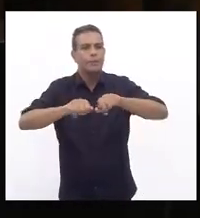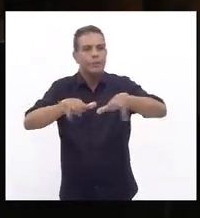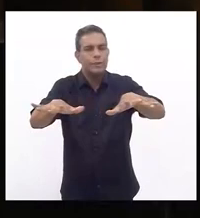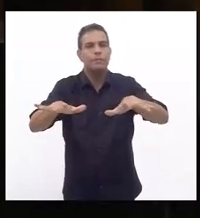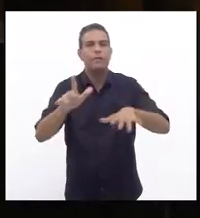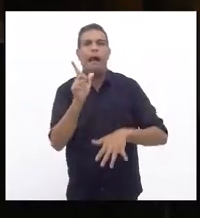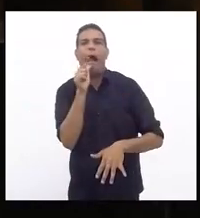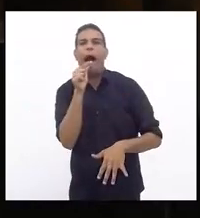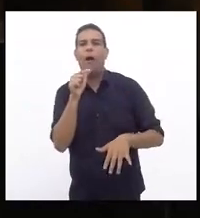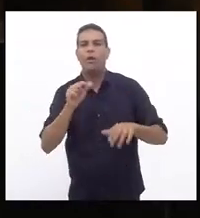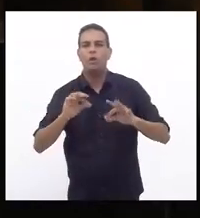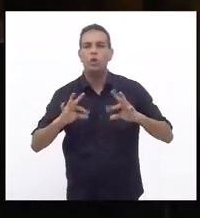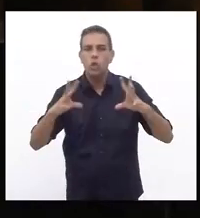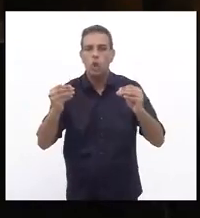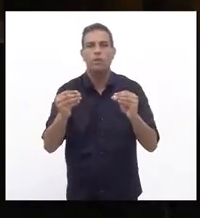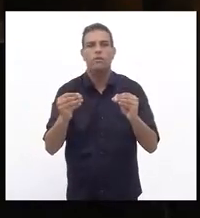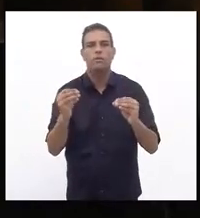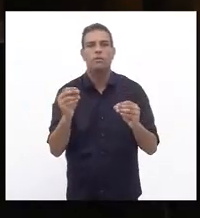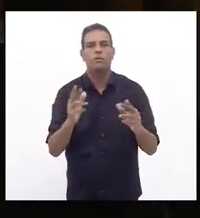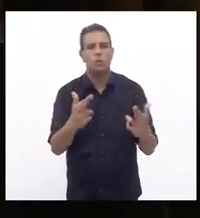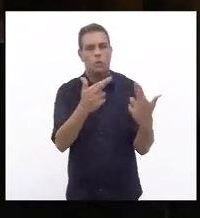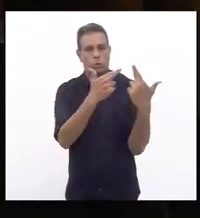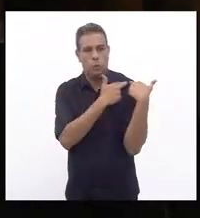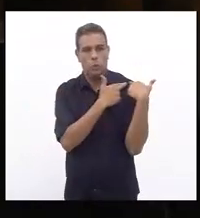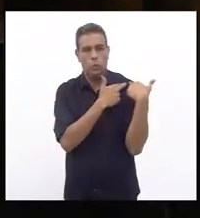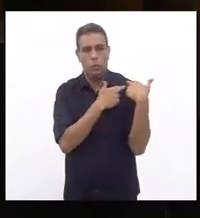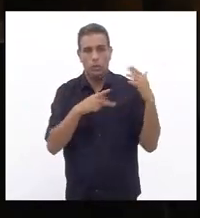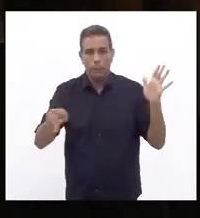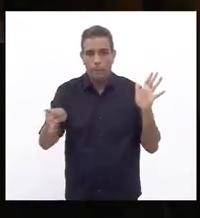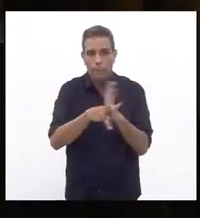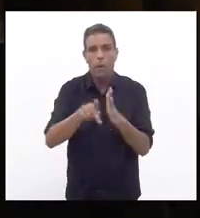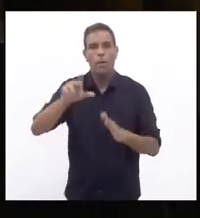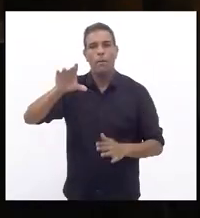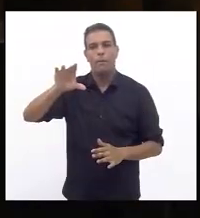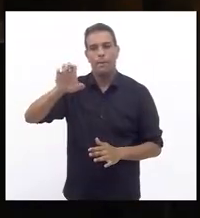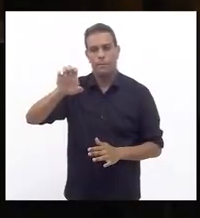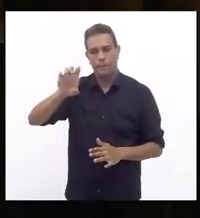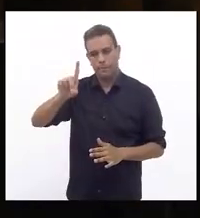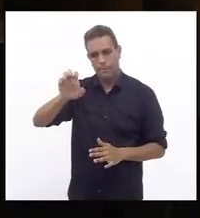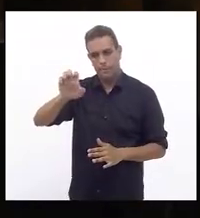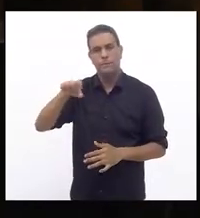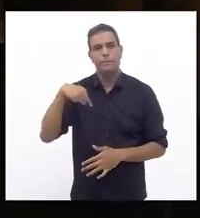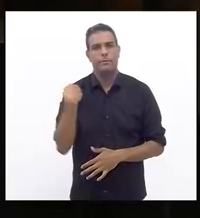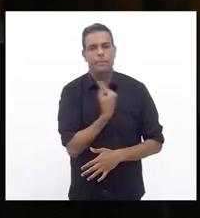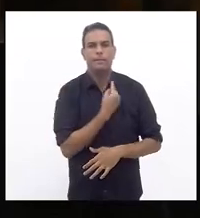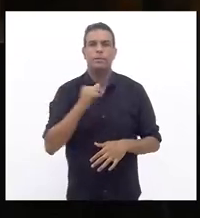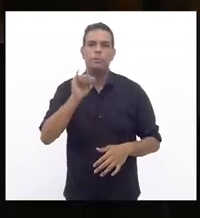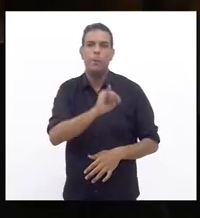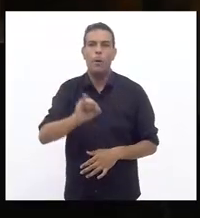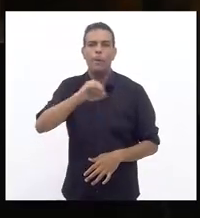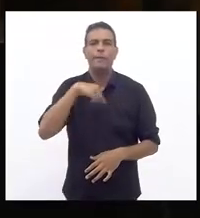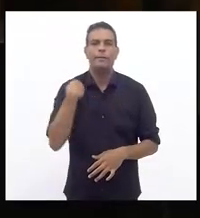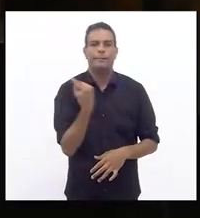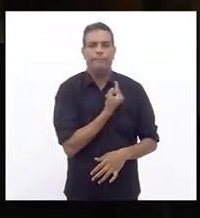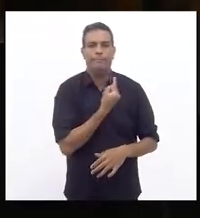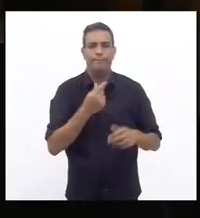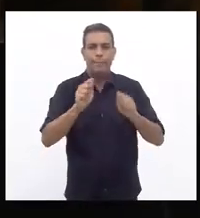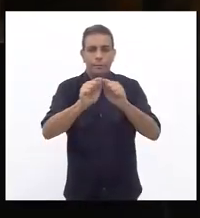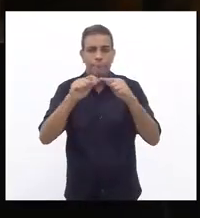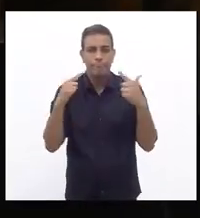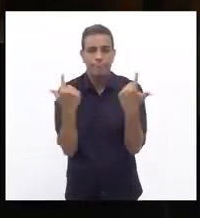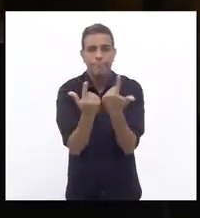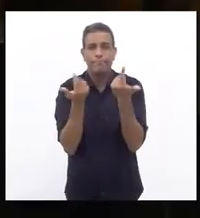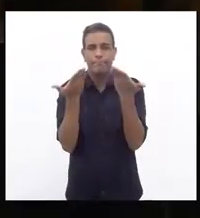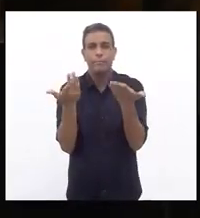distribuição de água, que será responsabilidade da SEDAI. Isso é importante e fundamental. Essa casa